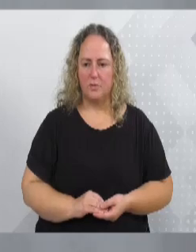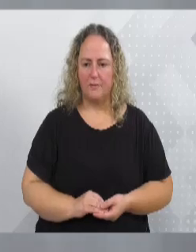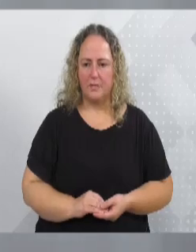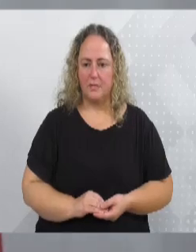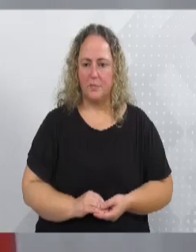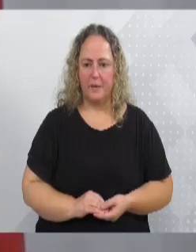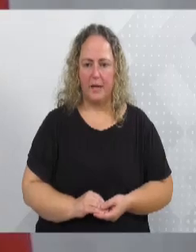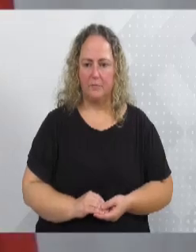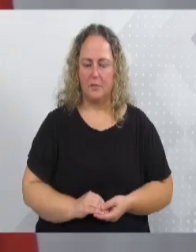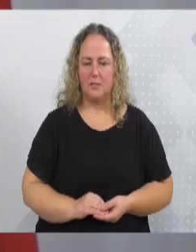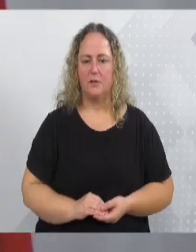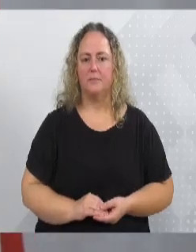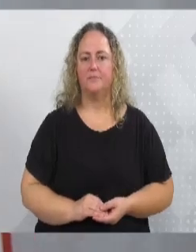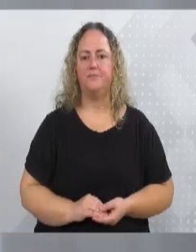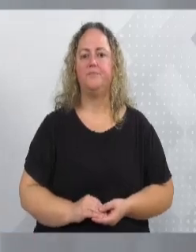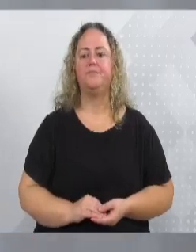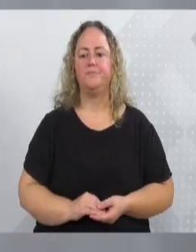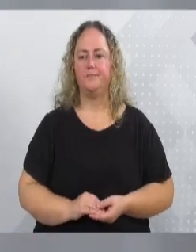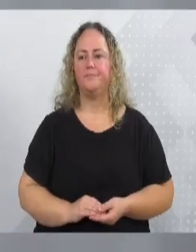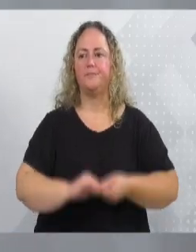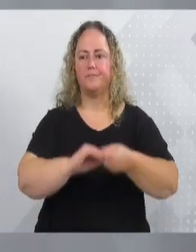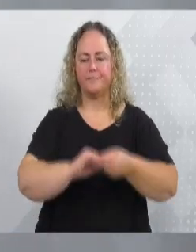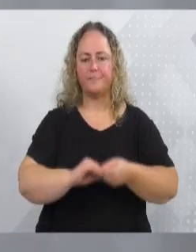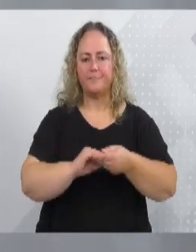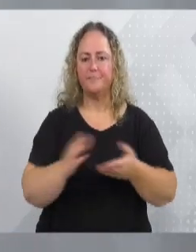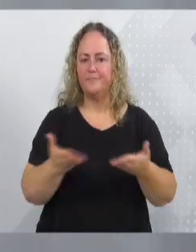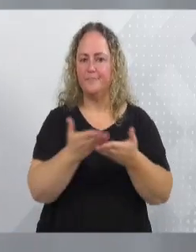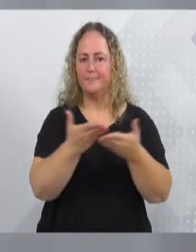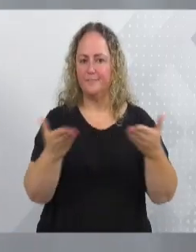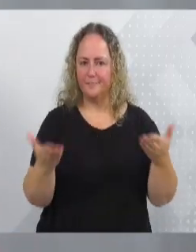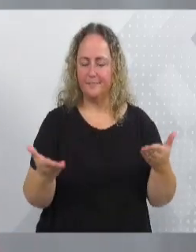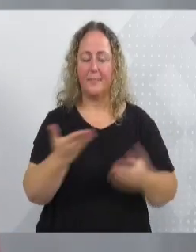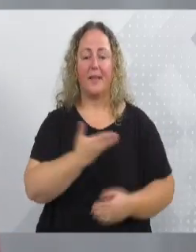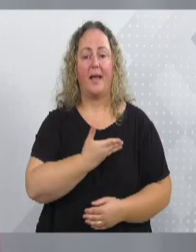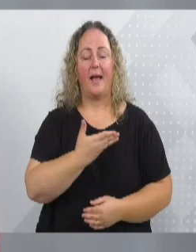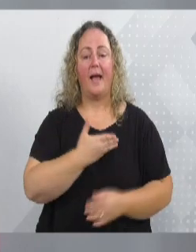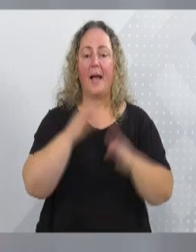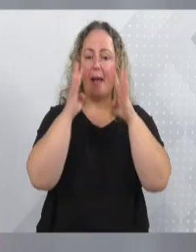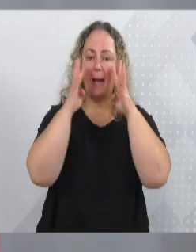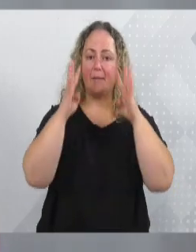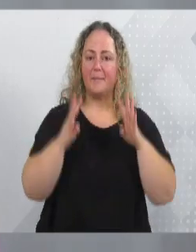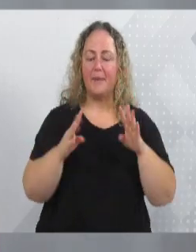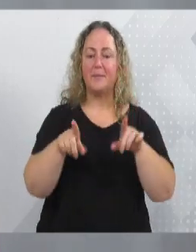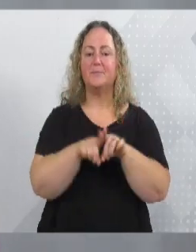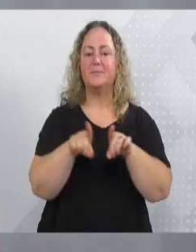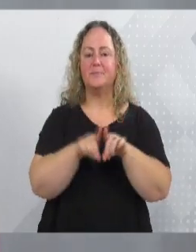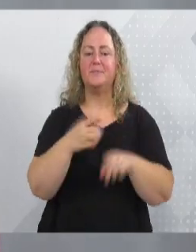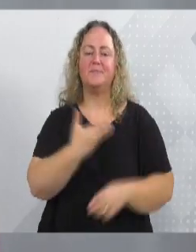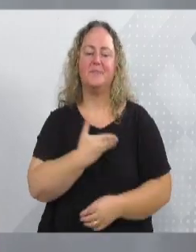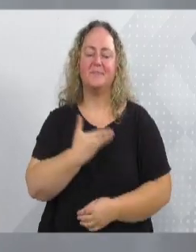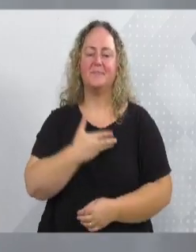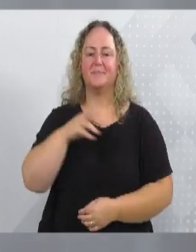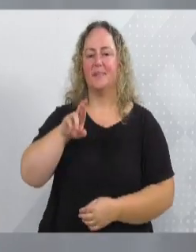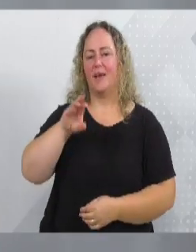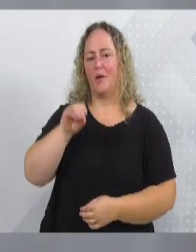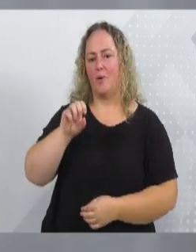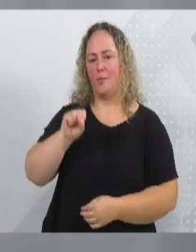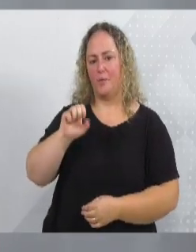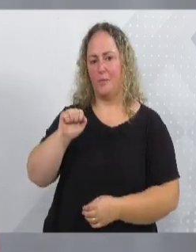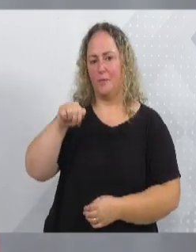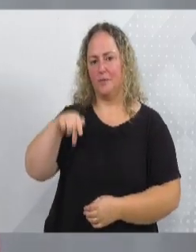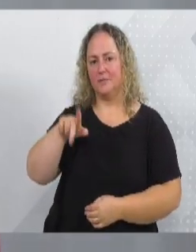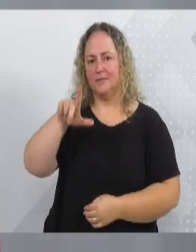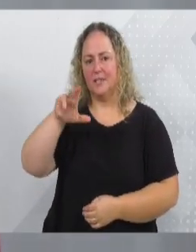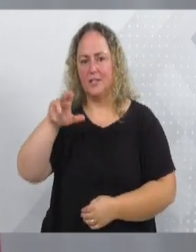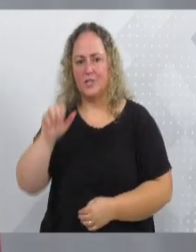Quero cumprimentar os colegas vereadores, amigos que nos acompanham. Cumprimentar aqui Rosângela, minha amiga, e todas que aqui estão. Essa casa nunca